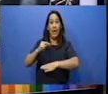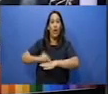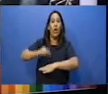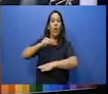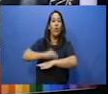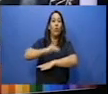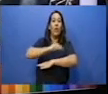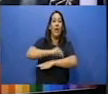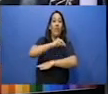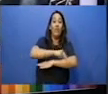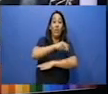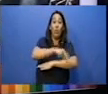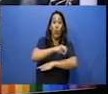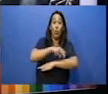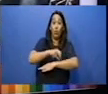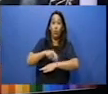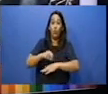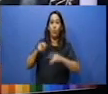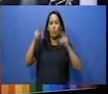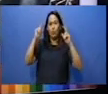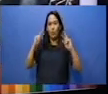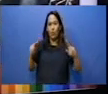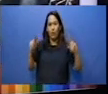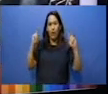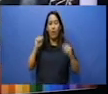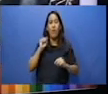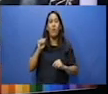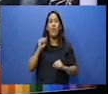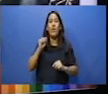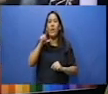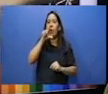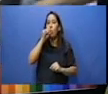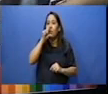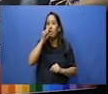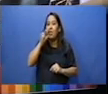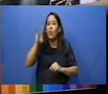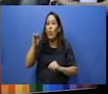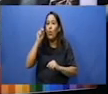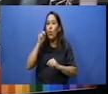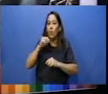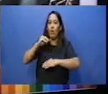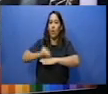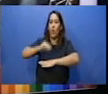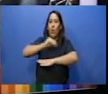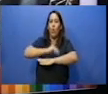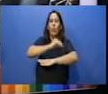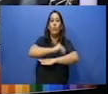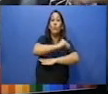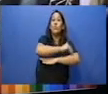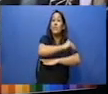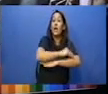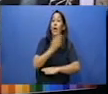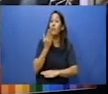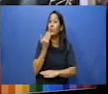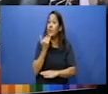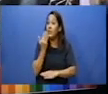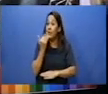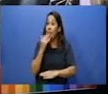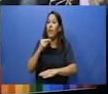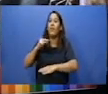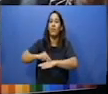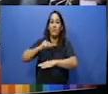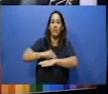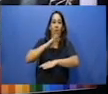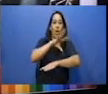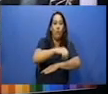maneira natural, é quando o passarinho, o sapo, ó, que tudo se alimentam de